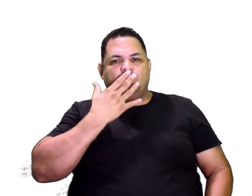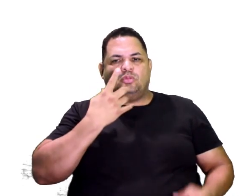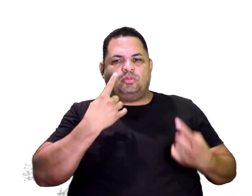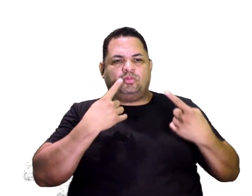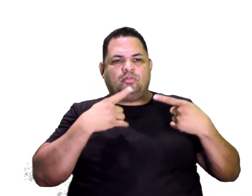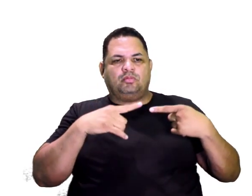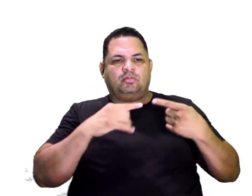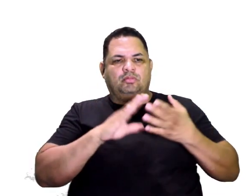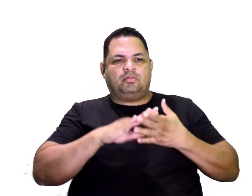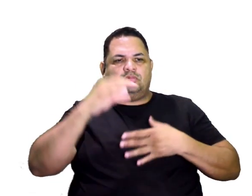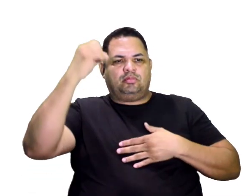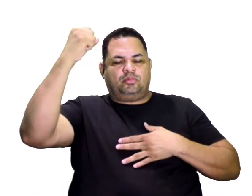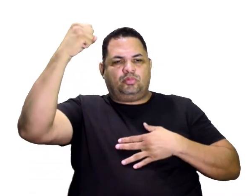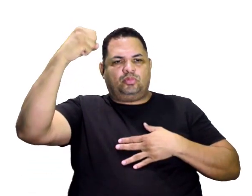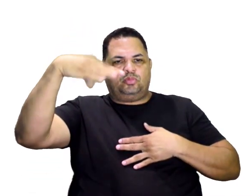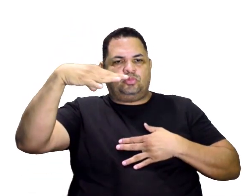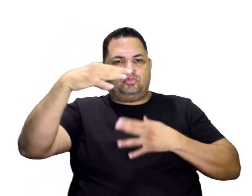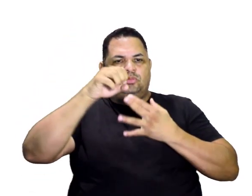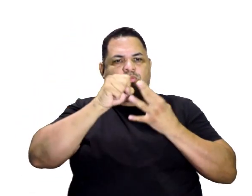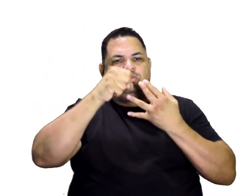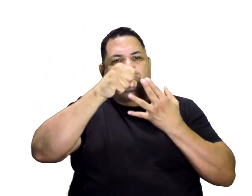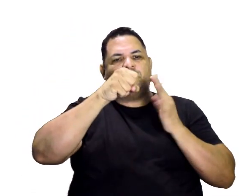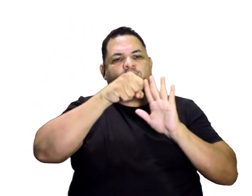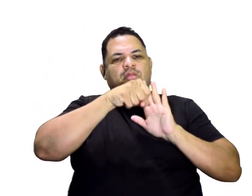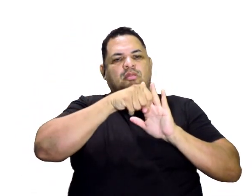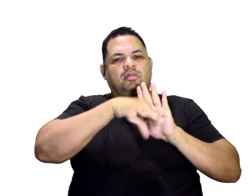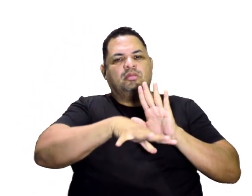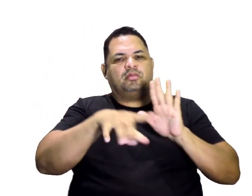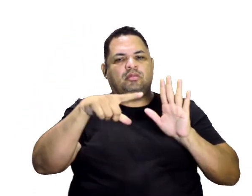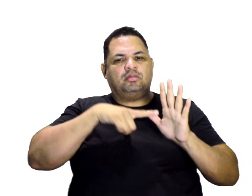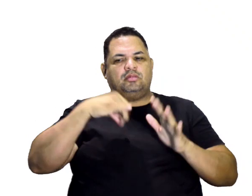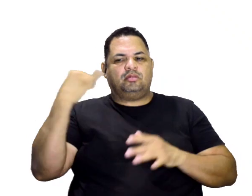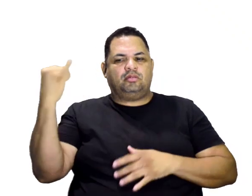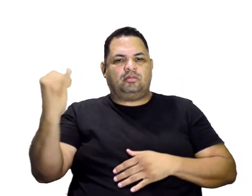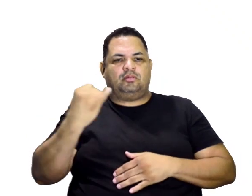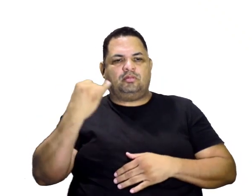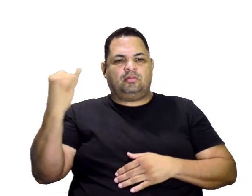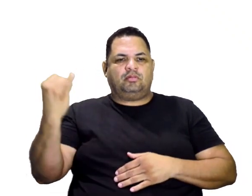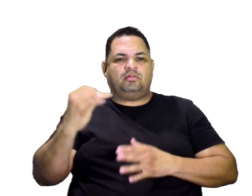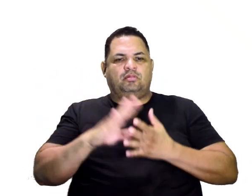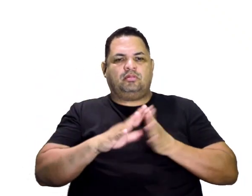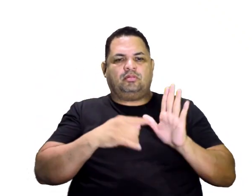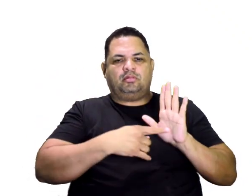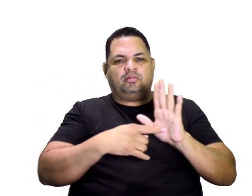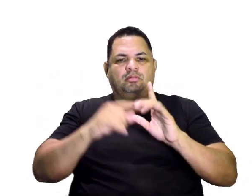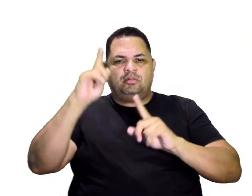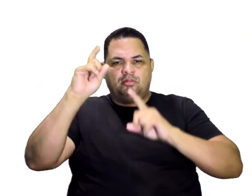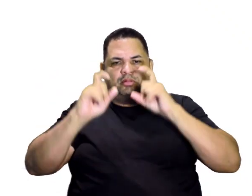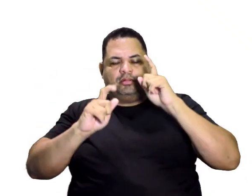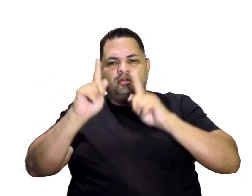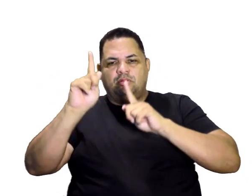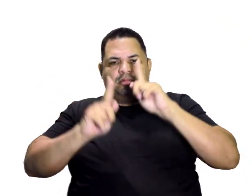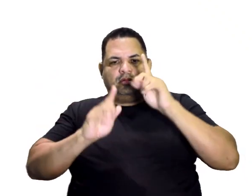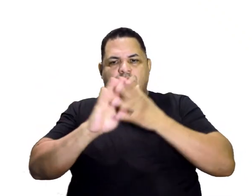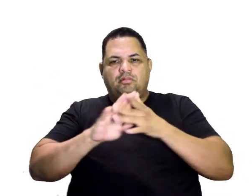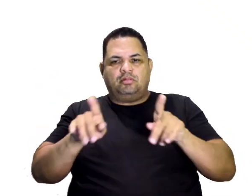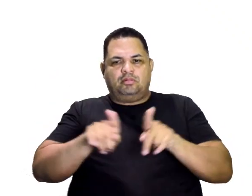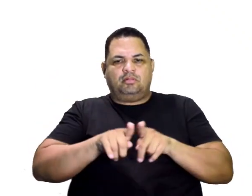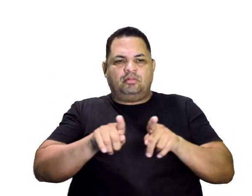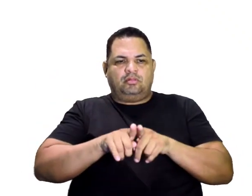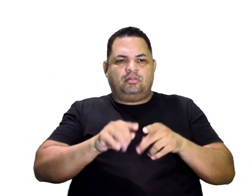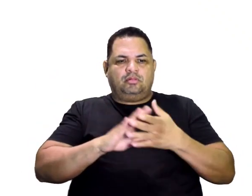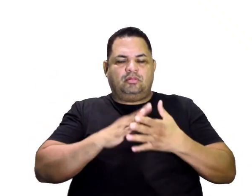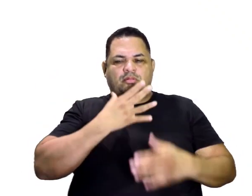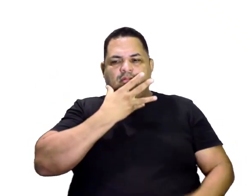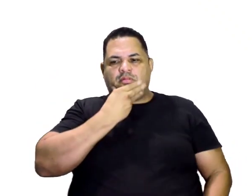das cores e a contraposição de luzes e sombras tinham grande importância na demonstração dos gestos e estados